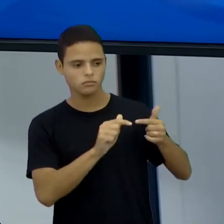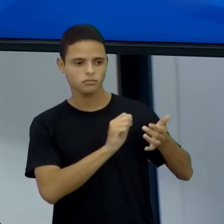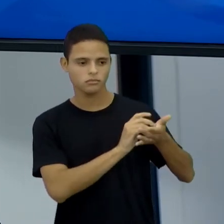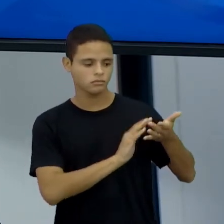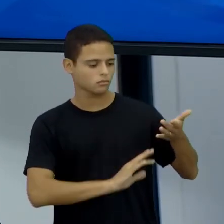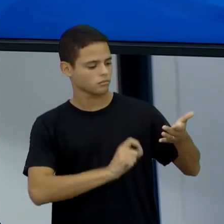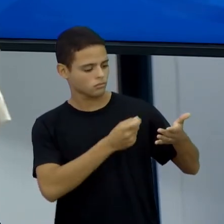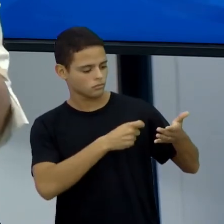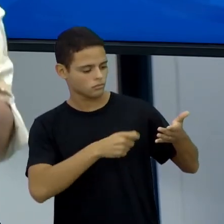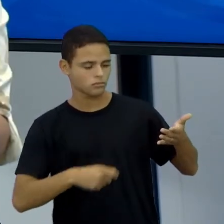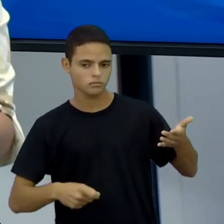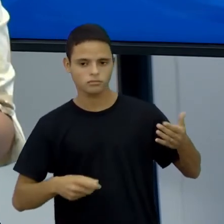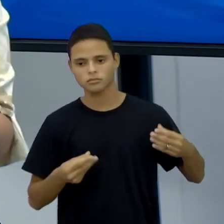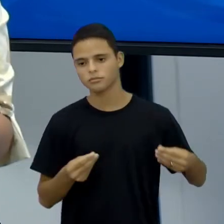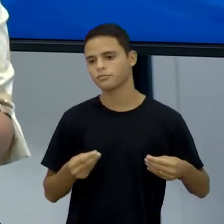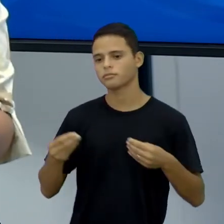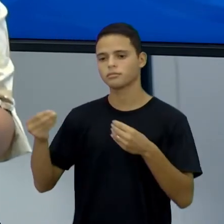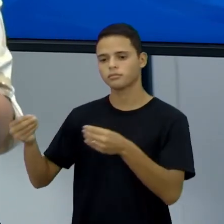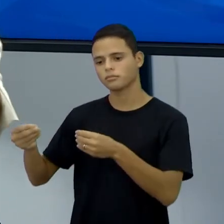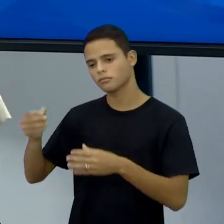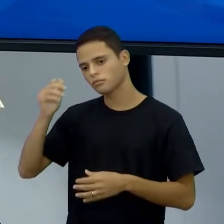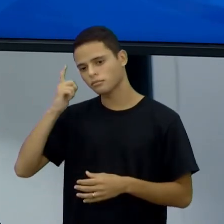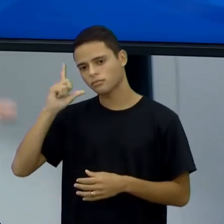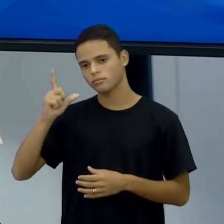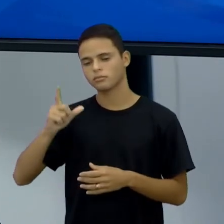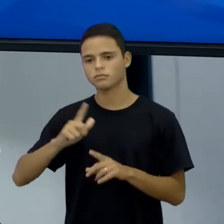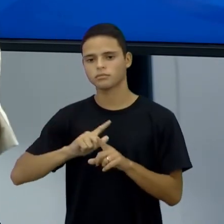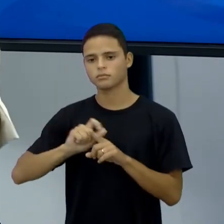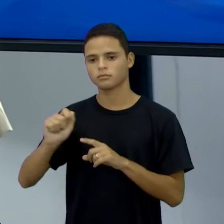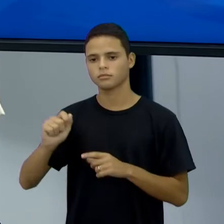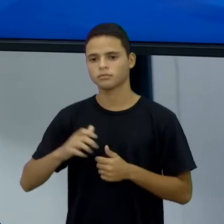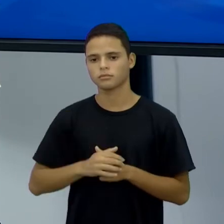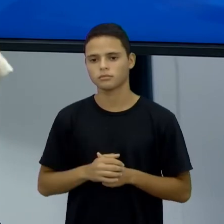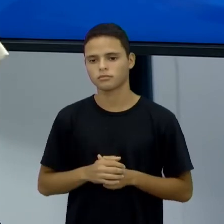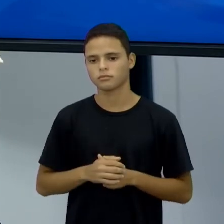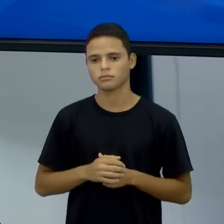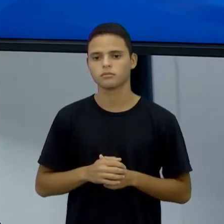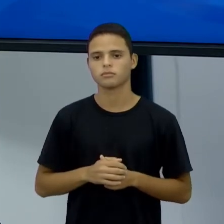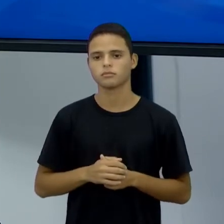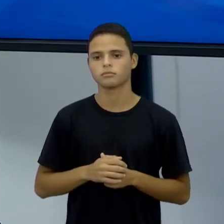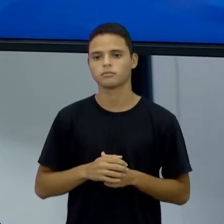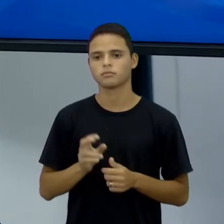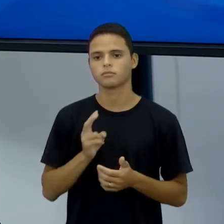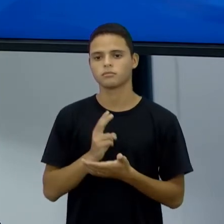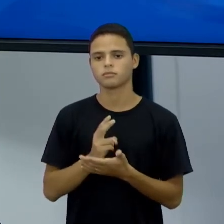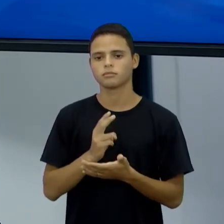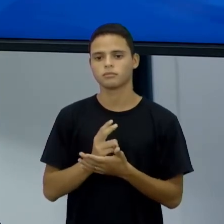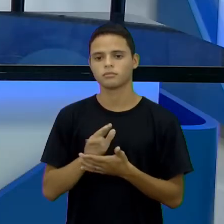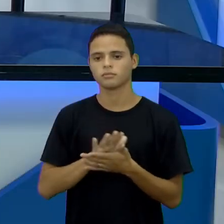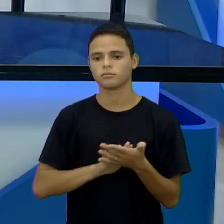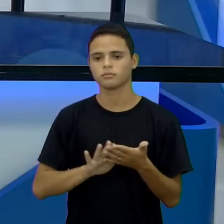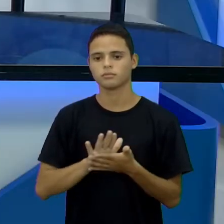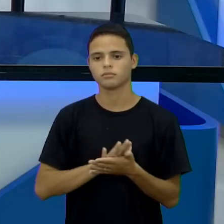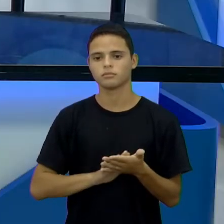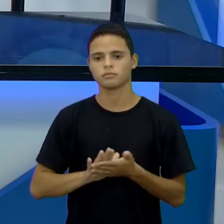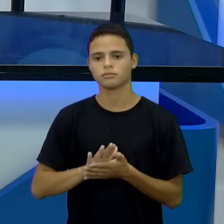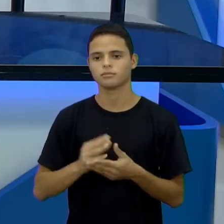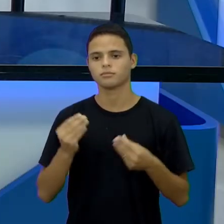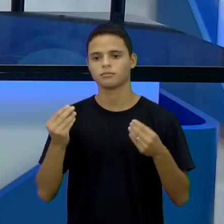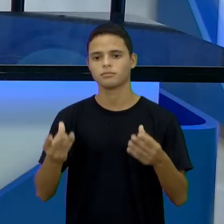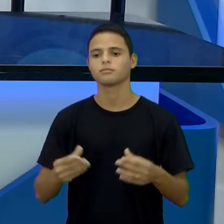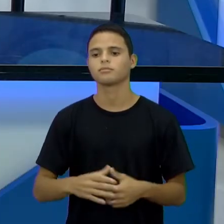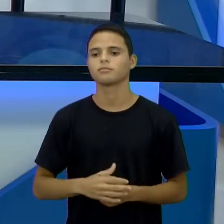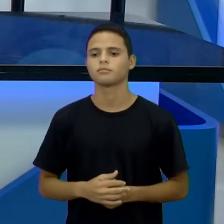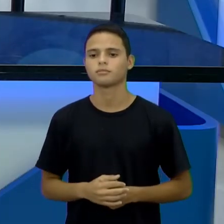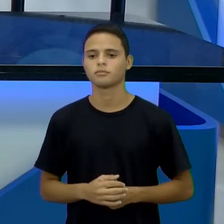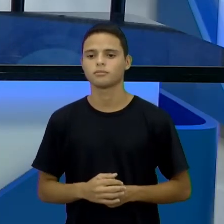escrito e eu tinha que entregar para ganhar aquilo. E a minha mãe, na geral, estava impedida. Com trabalho, sem trabalho, ela não ia me dar mesmo. O meu foi um